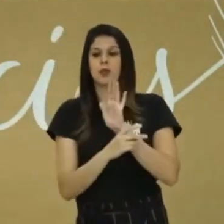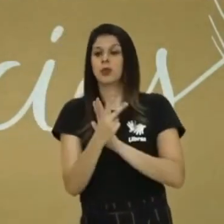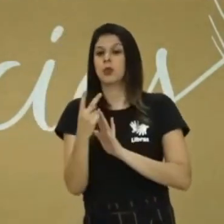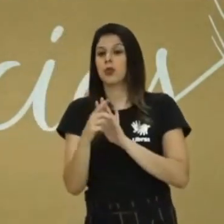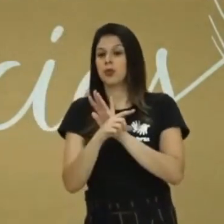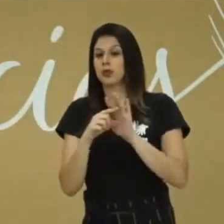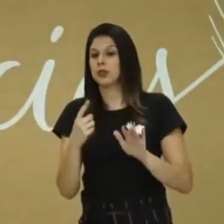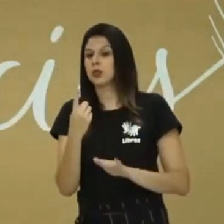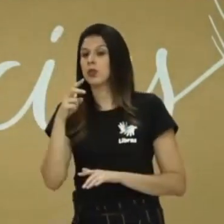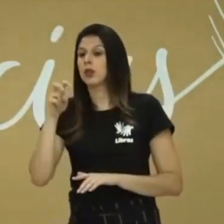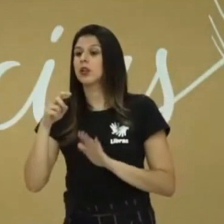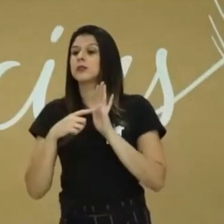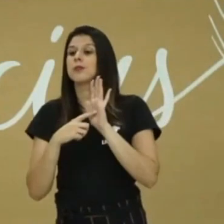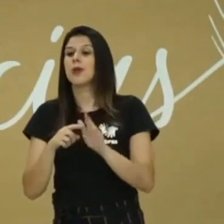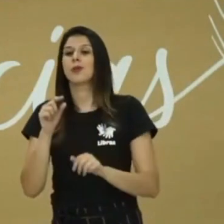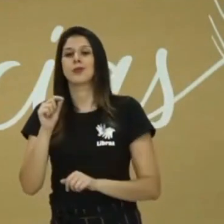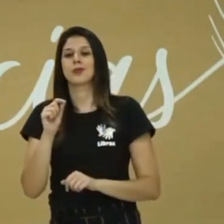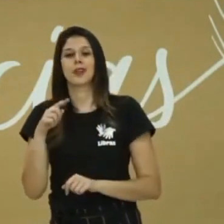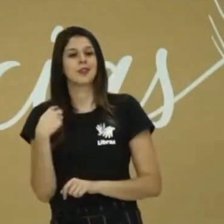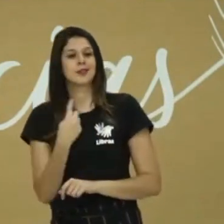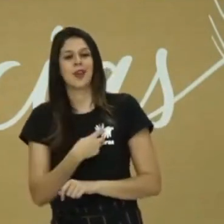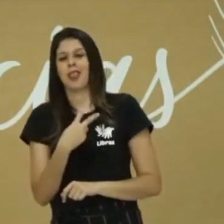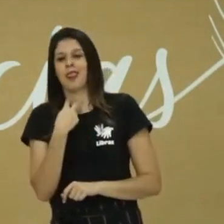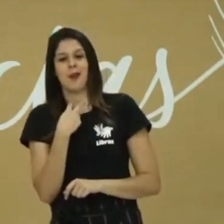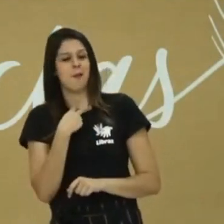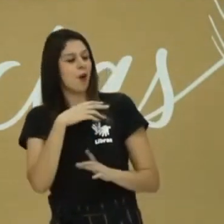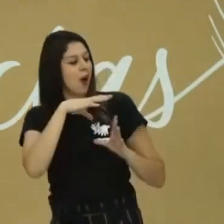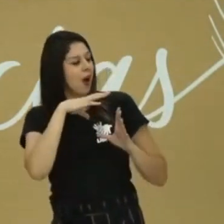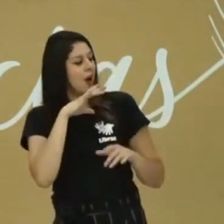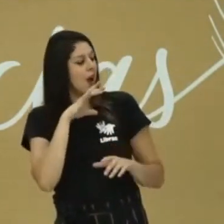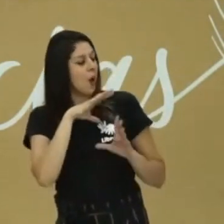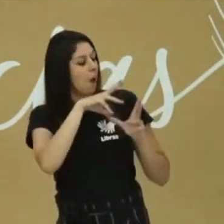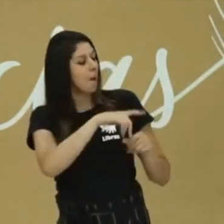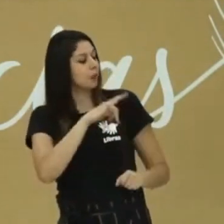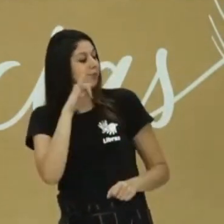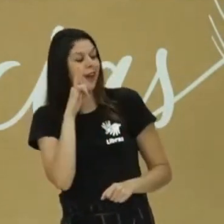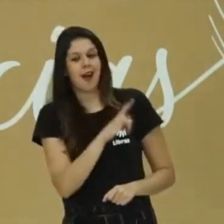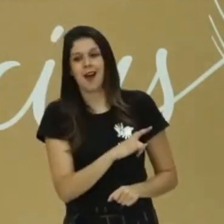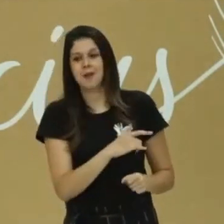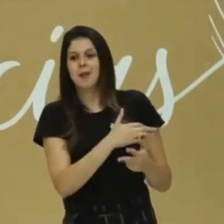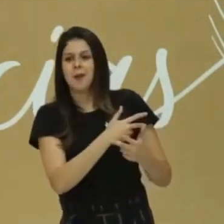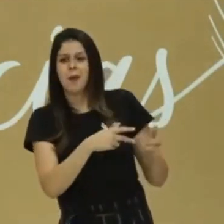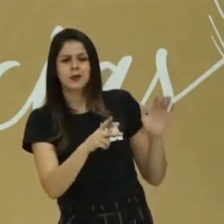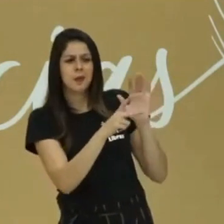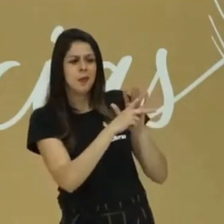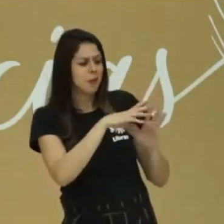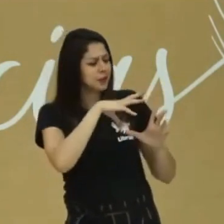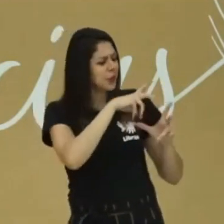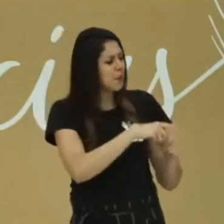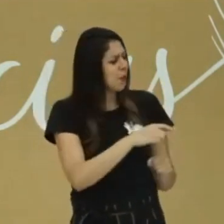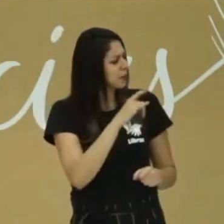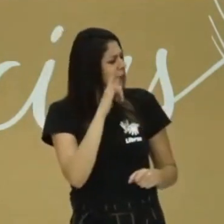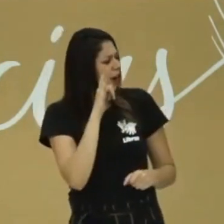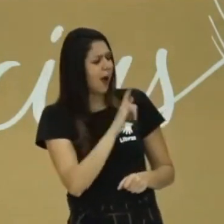15 diz o seguinte não ameis o mundo nem as coisas que há no mundo se alguém amar o mundo o amor do pai não está nele